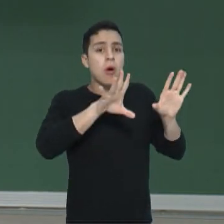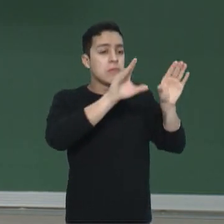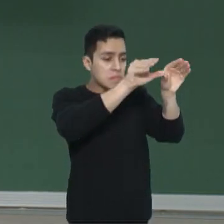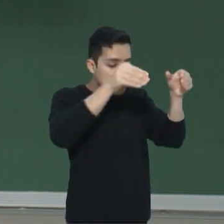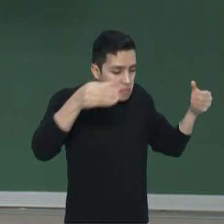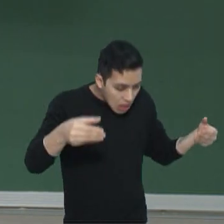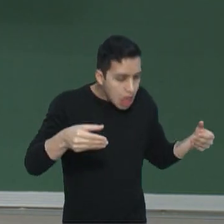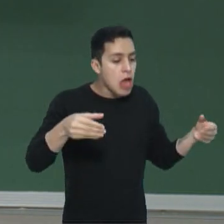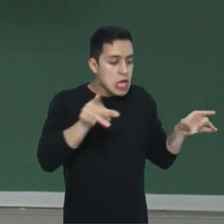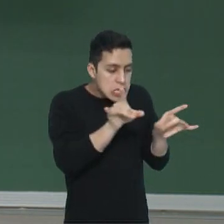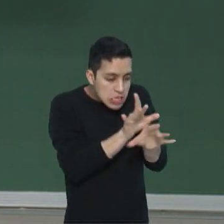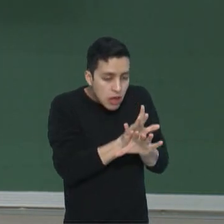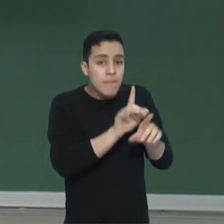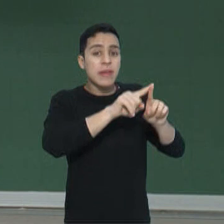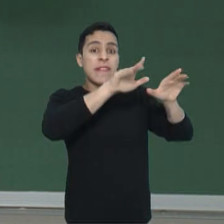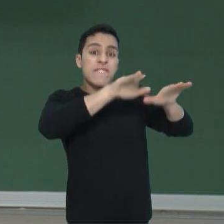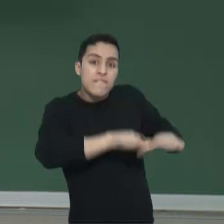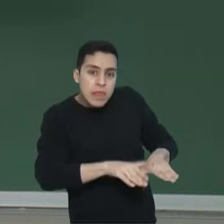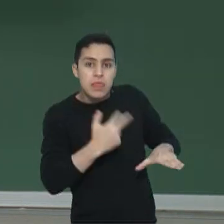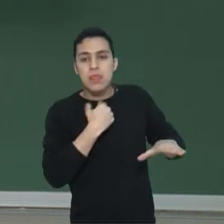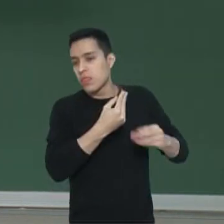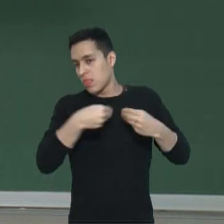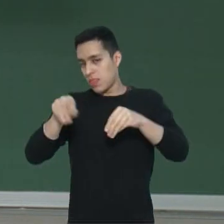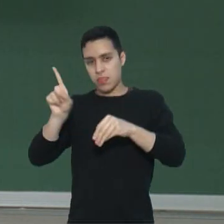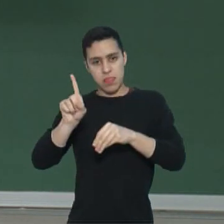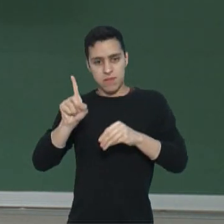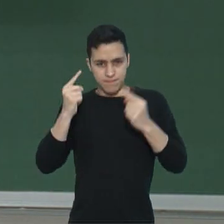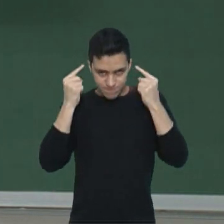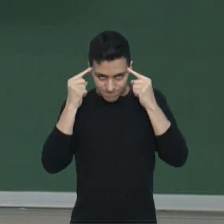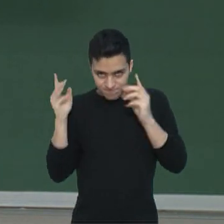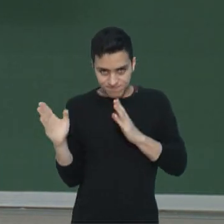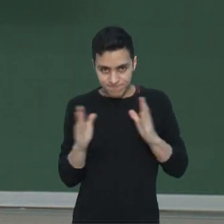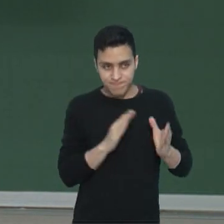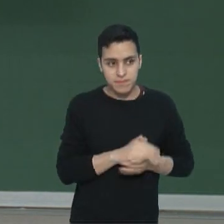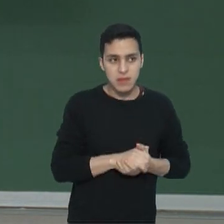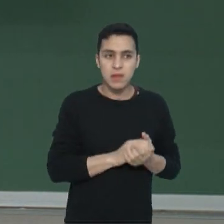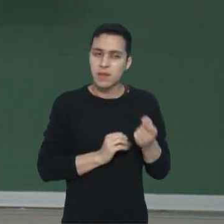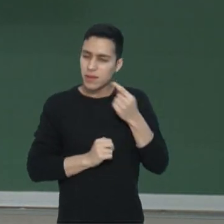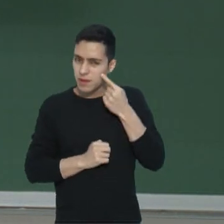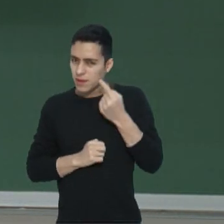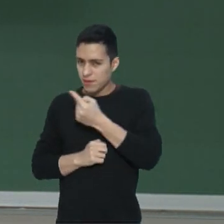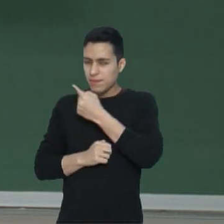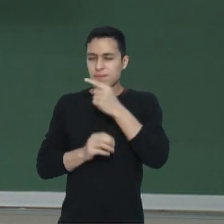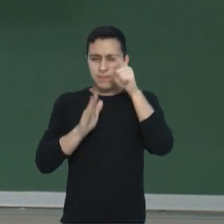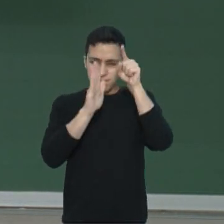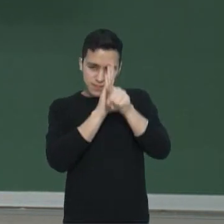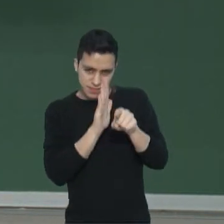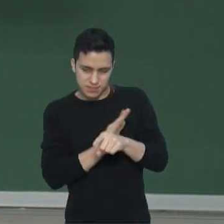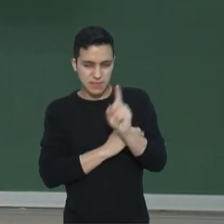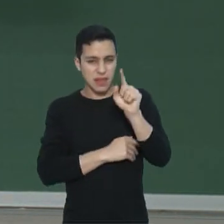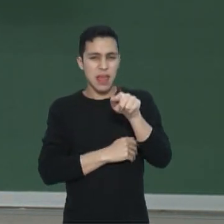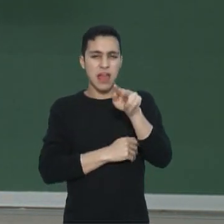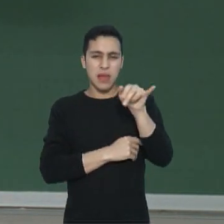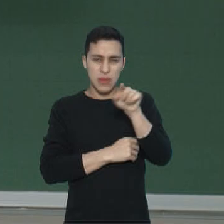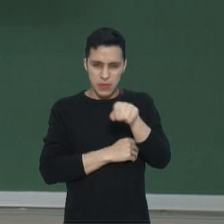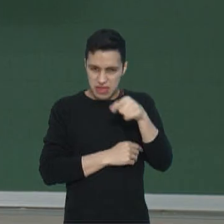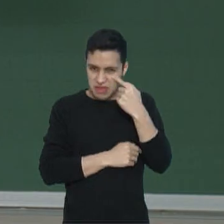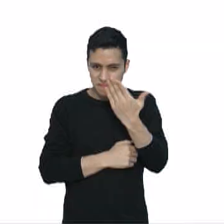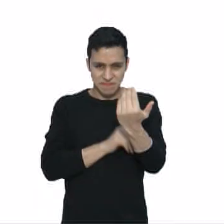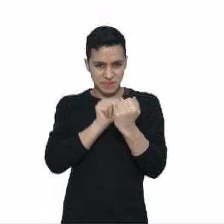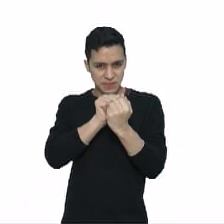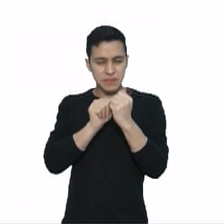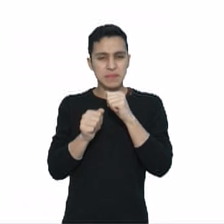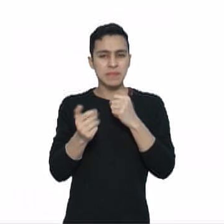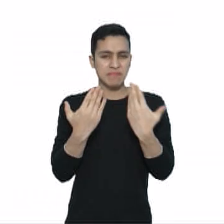certo? Seguimos nos próximos exercícios. Esse nós fazemos juntos, você já percebeu, é o nosso quiz.